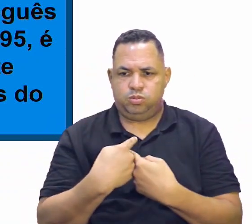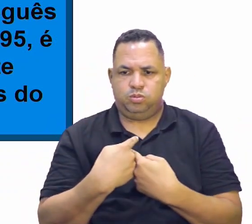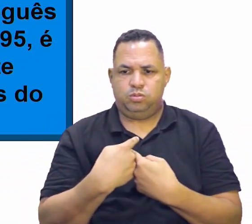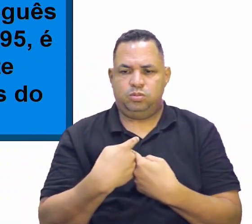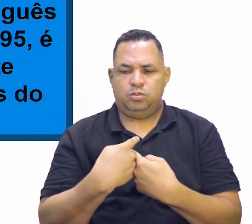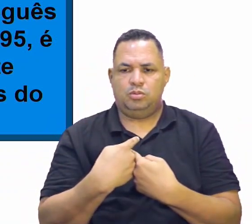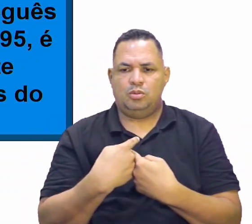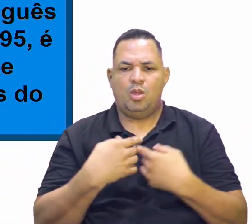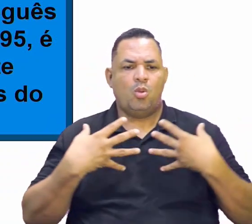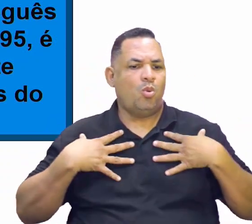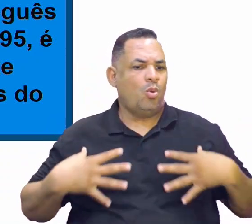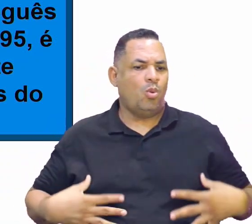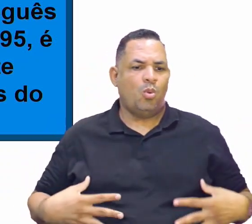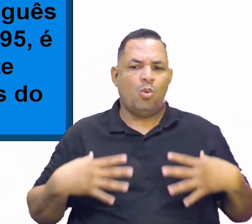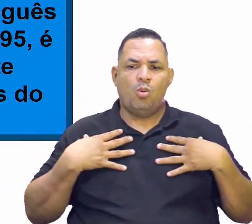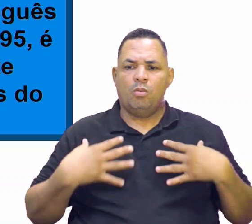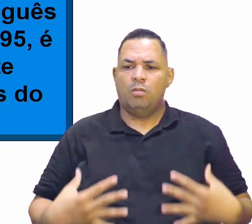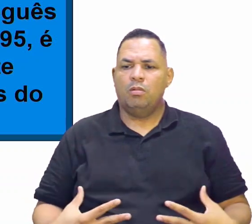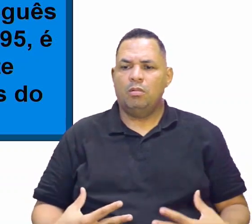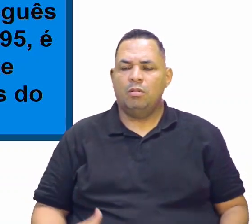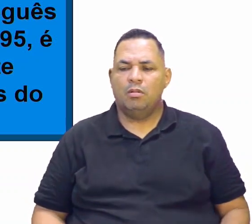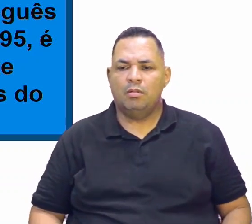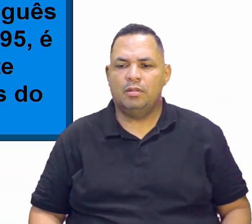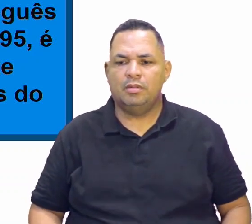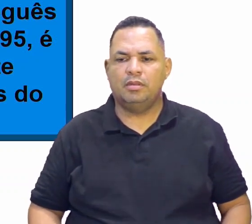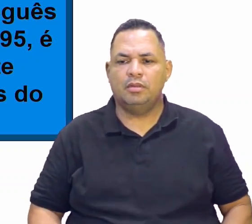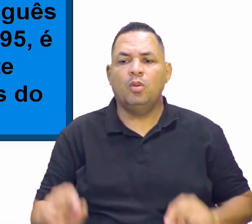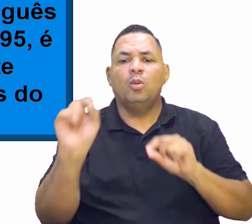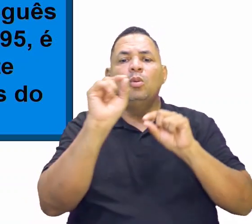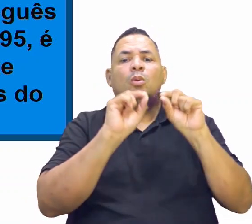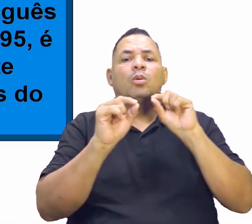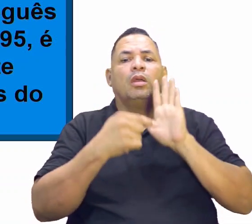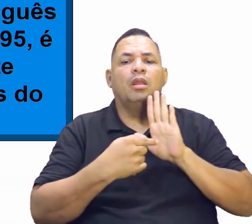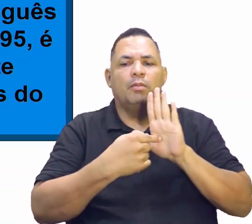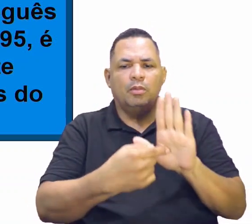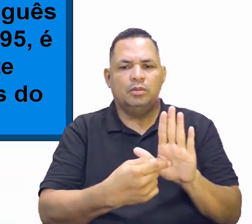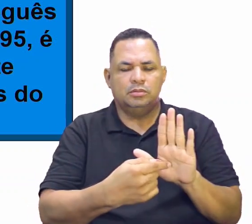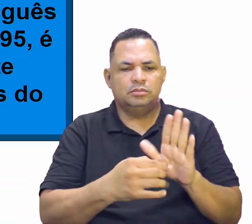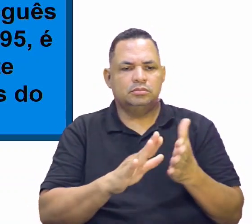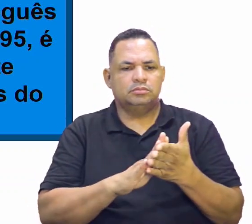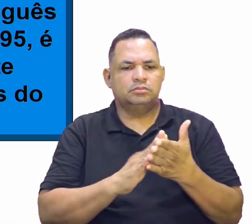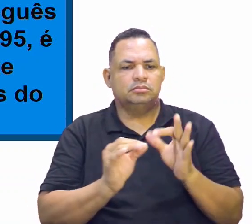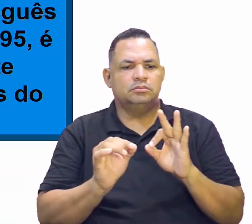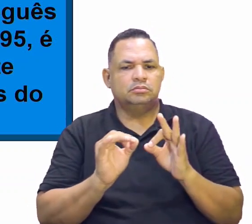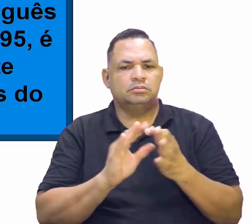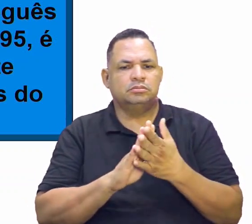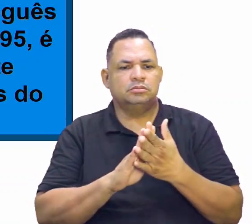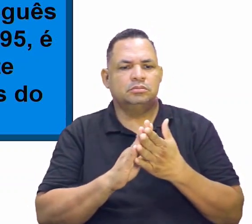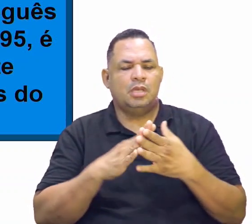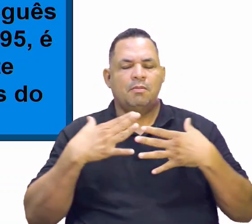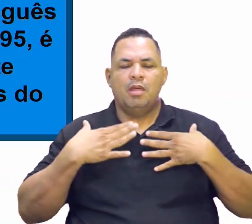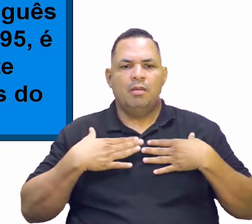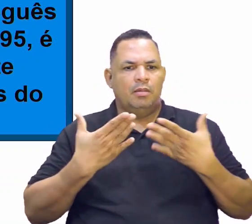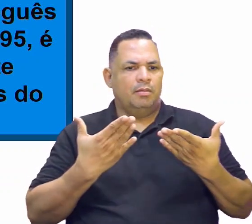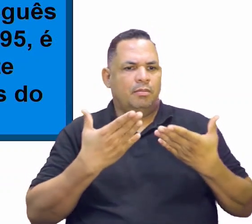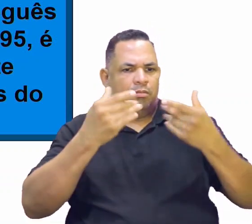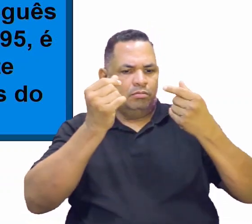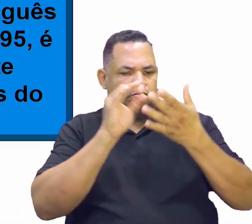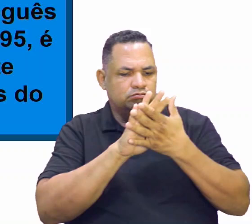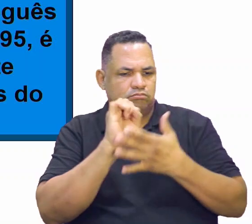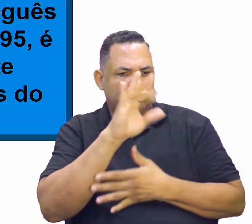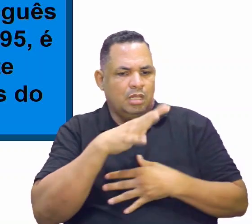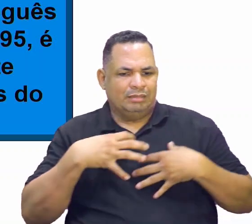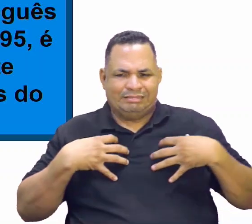expressão corporal. Exatamente. E essa expressão, o que ela nos traz? Ela nos traz uma calmaria,